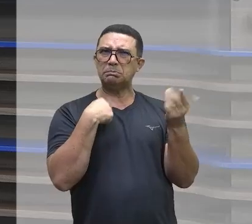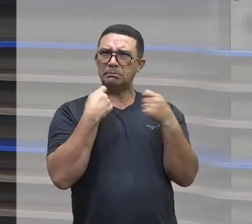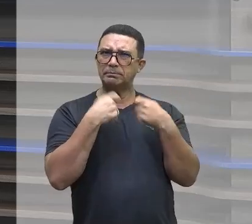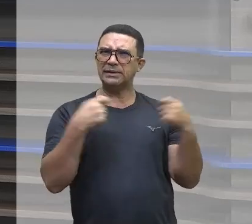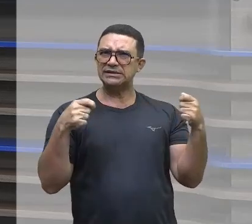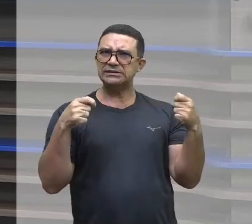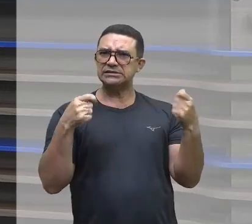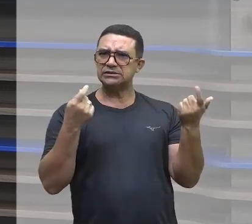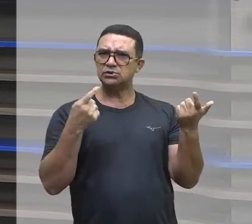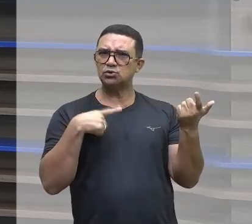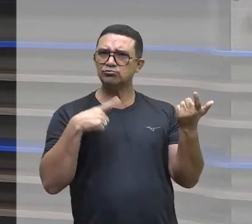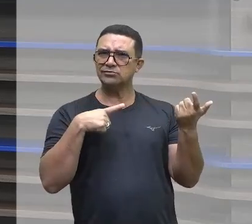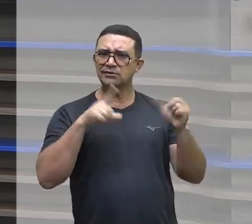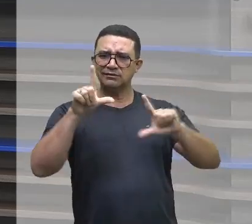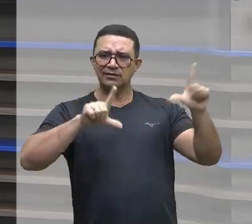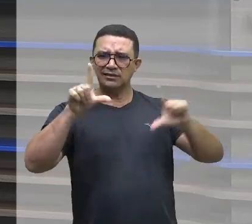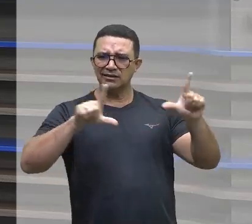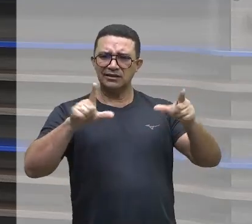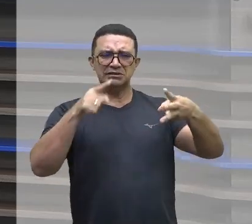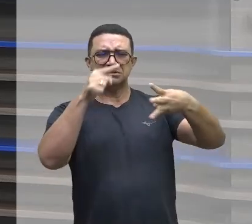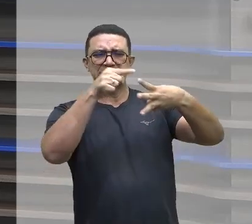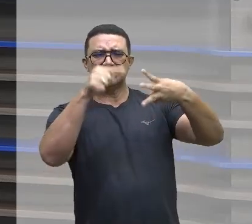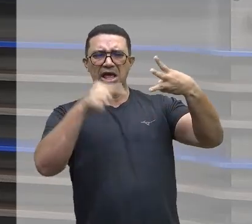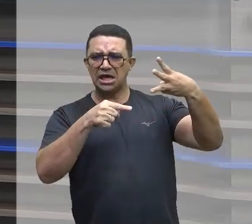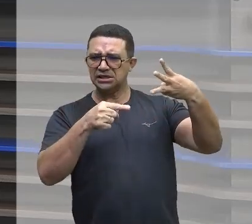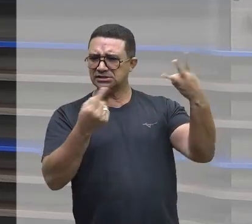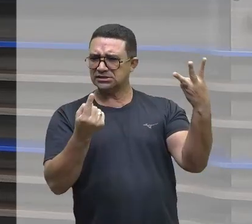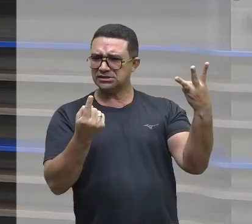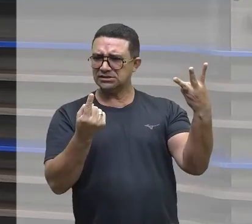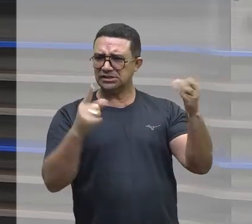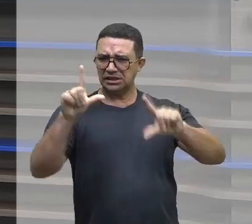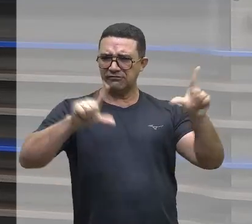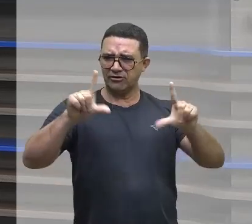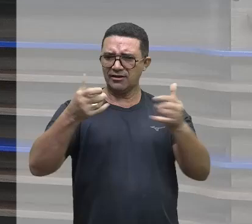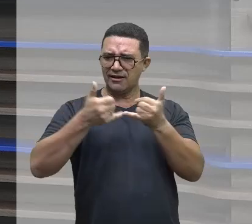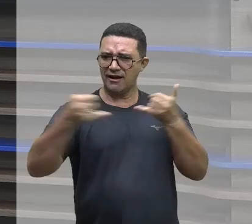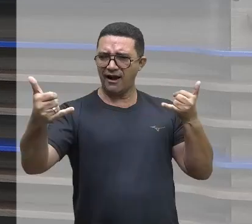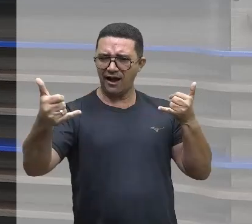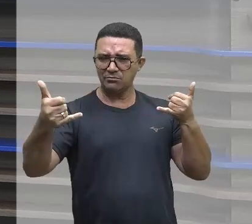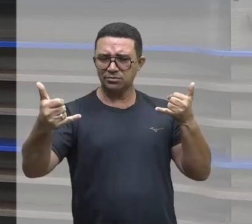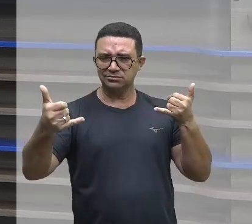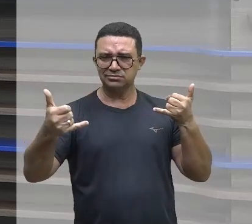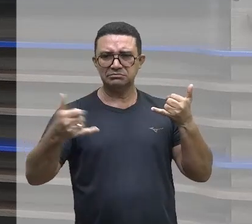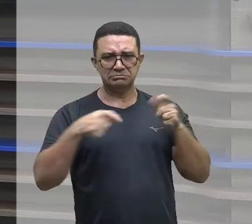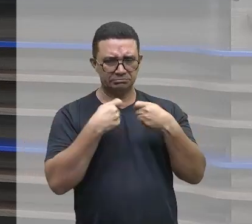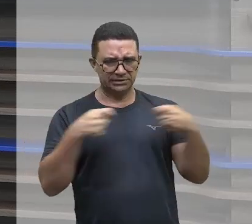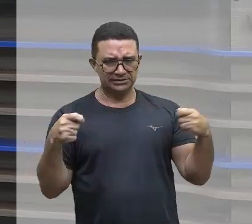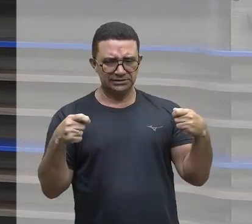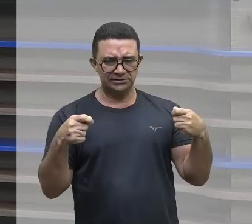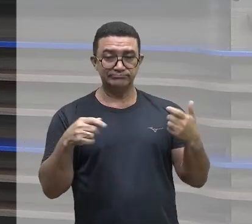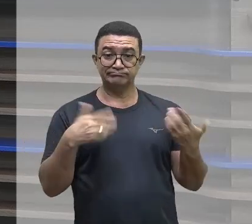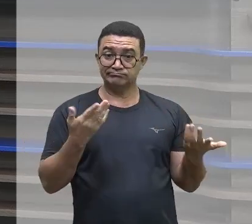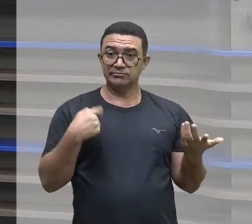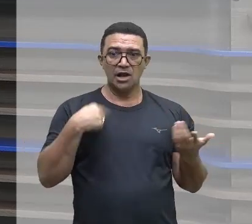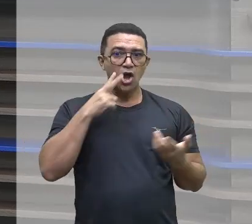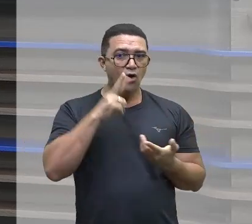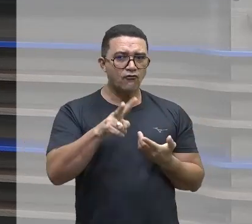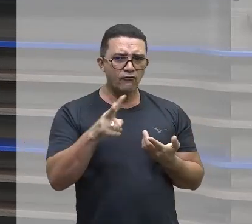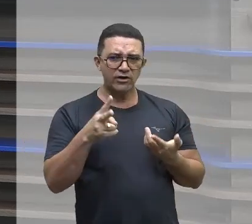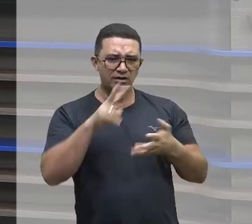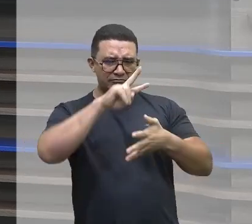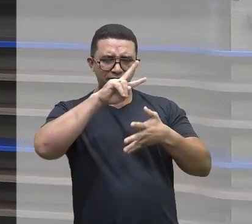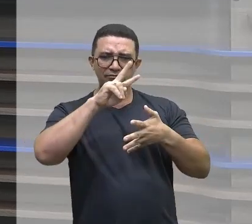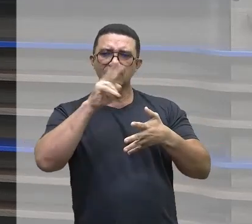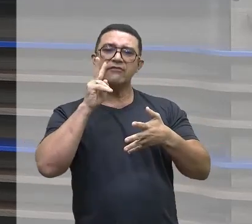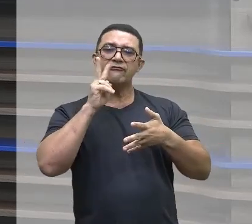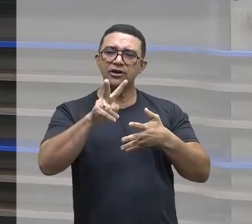preciso assinar 3 ou 4 streams? Eu preciso assinar a TV? Eu vou assistir todos esses